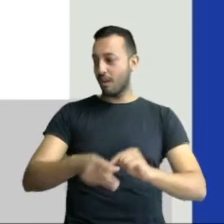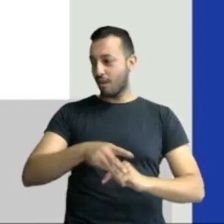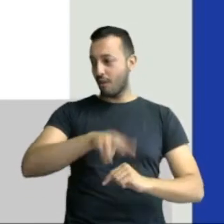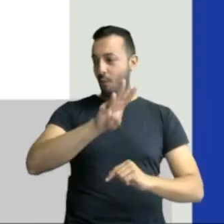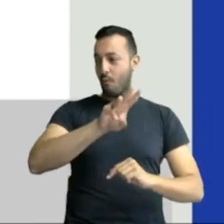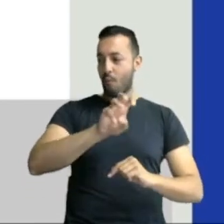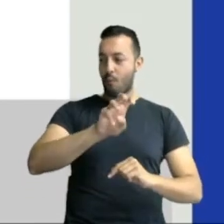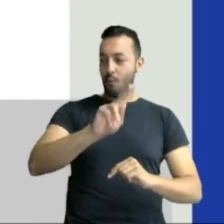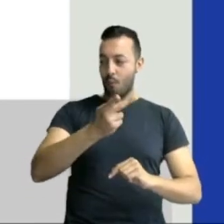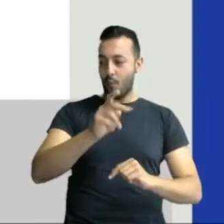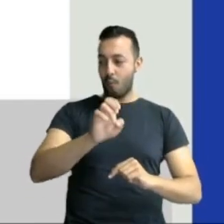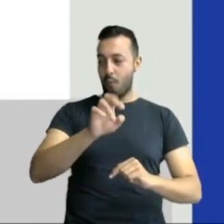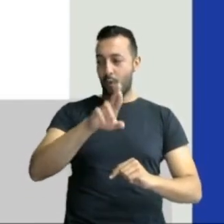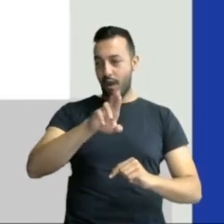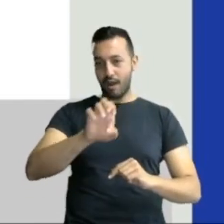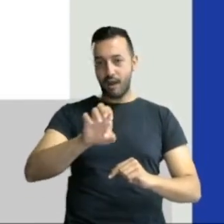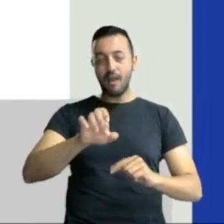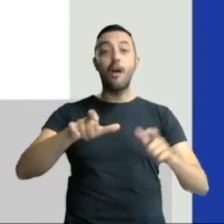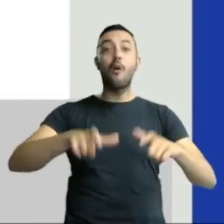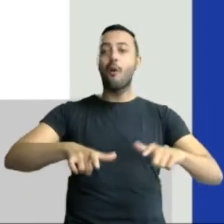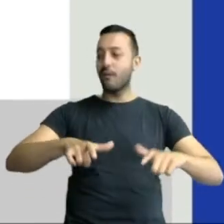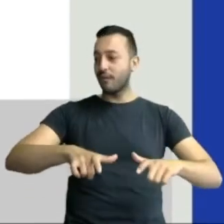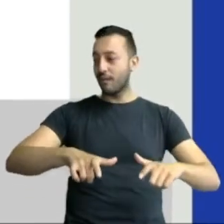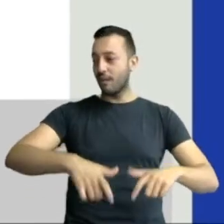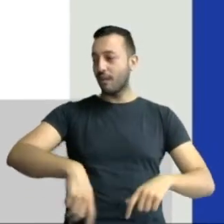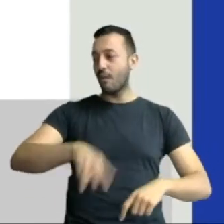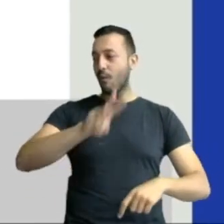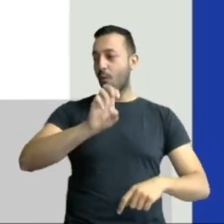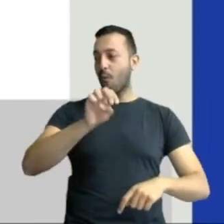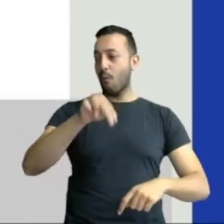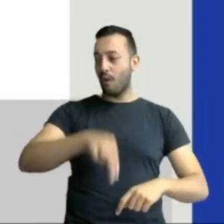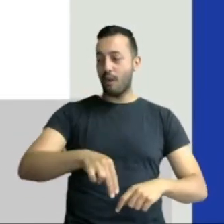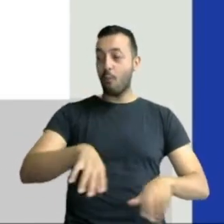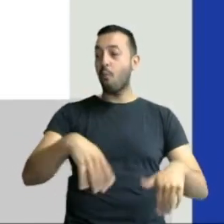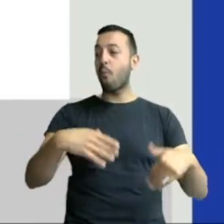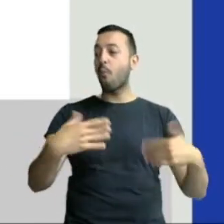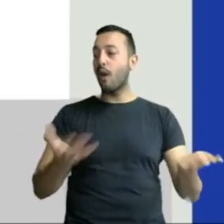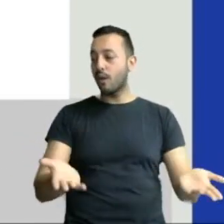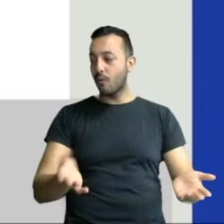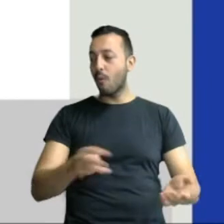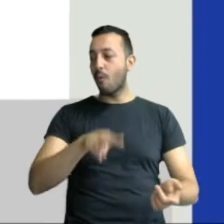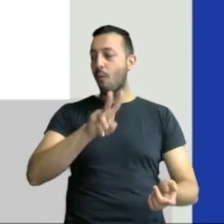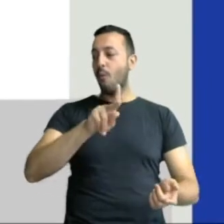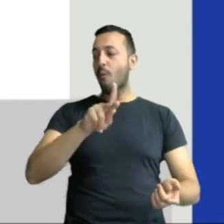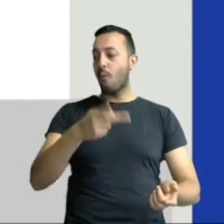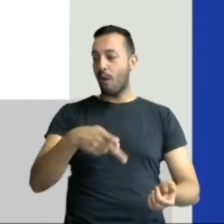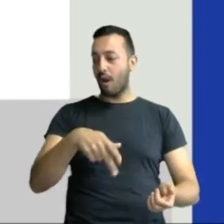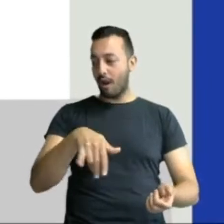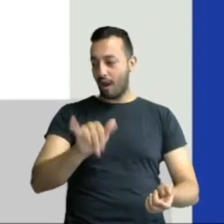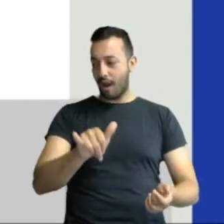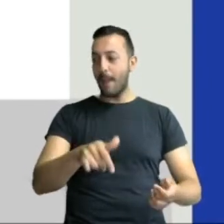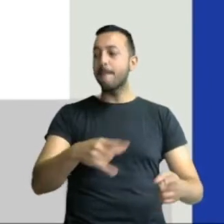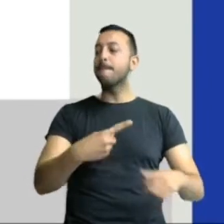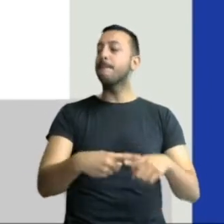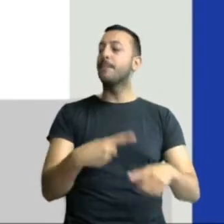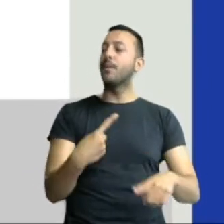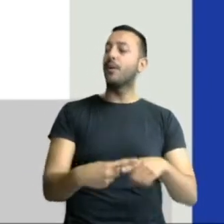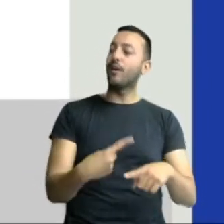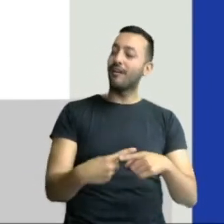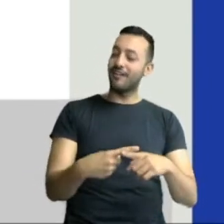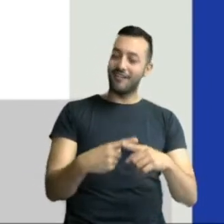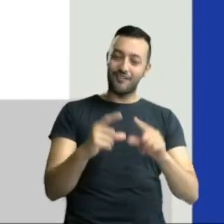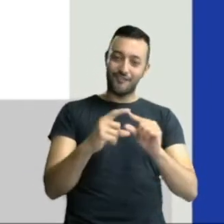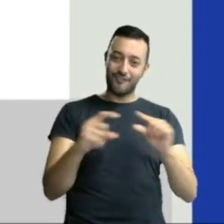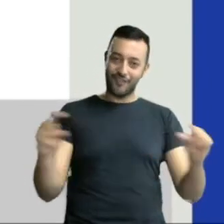quer dizer onde. When, quando. Why, por quê, para perguntas, certo? Para